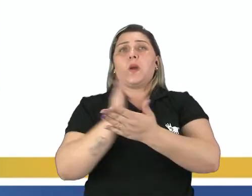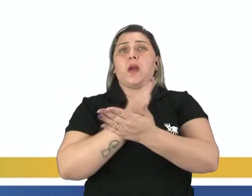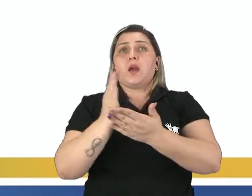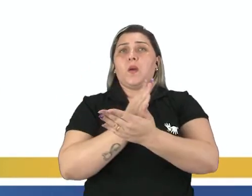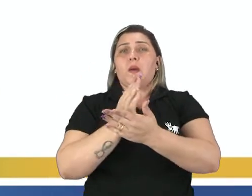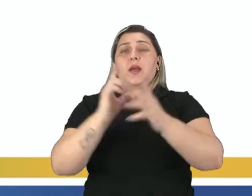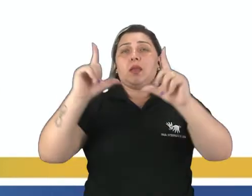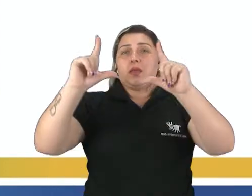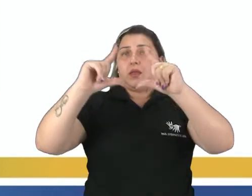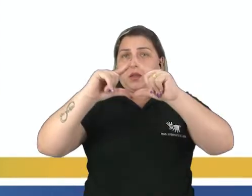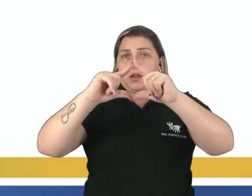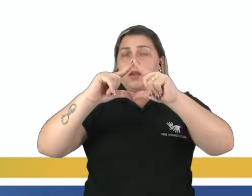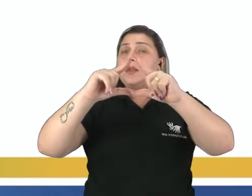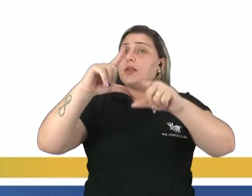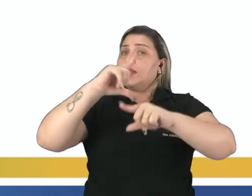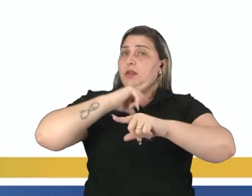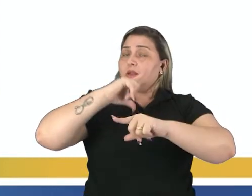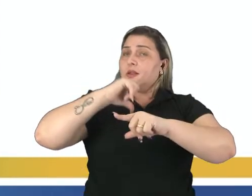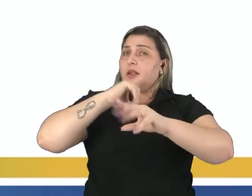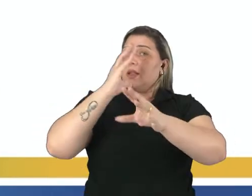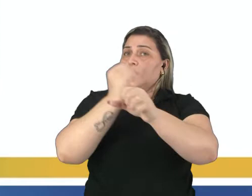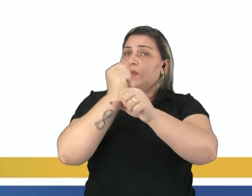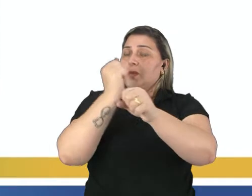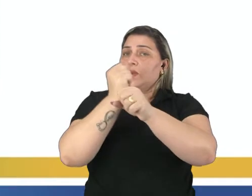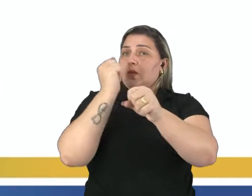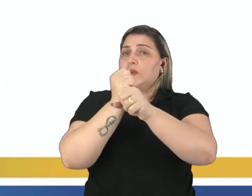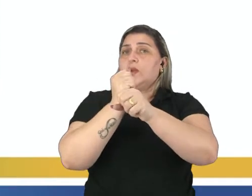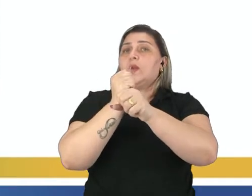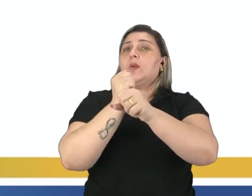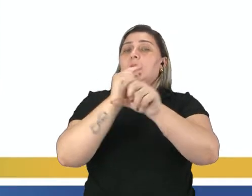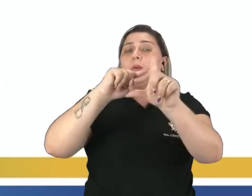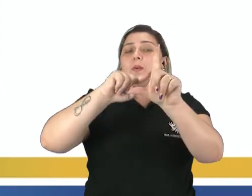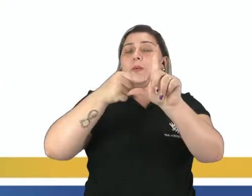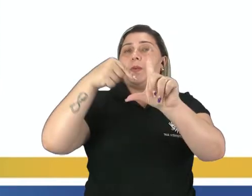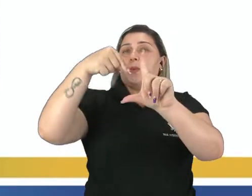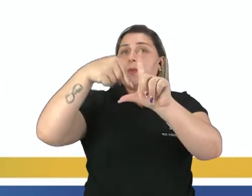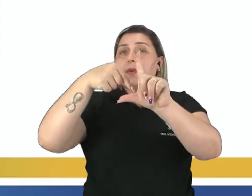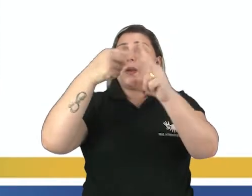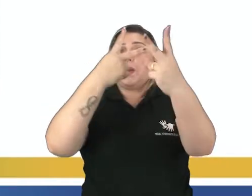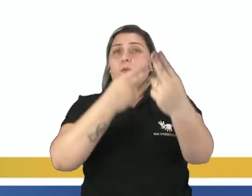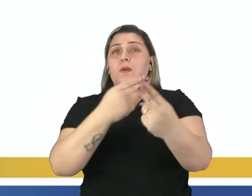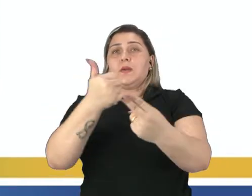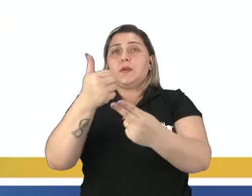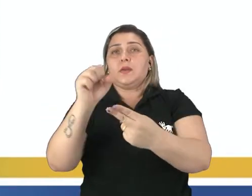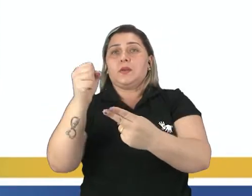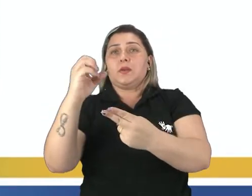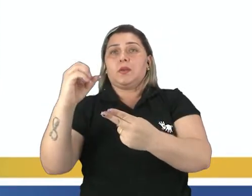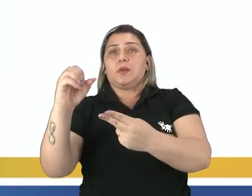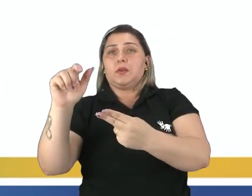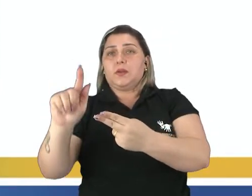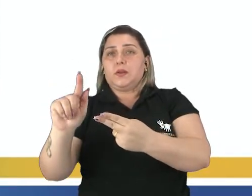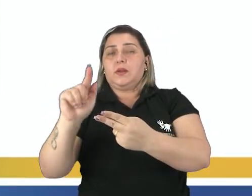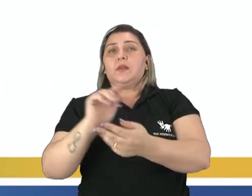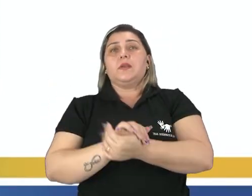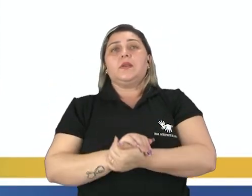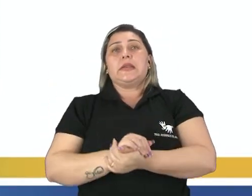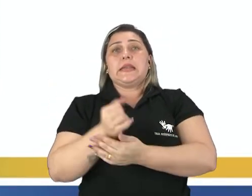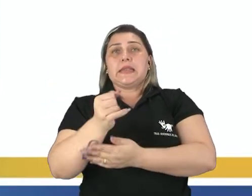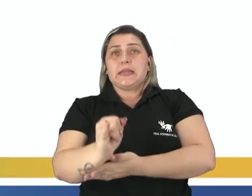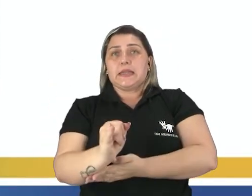qualquer triângulo possui a soma dos seus ângulos internos igual a 180 graus. Então,